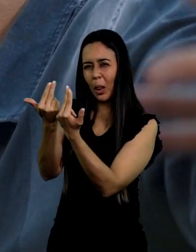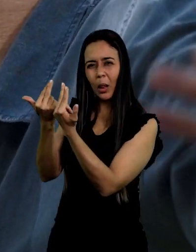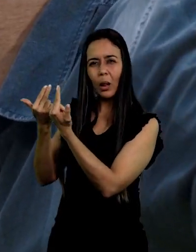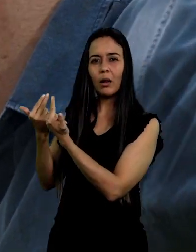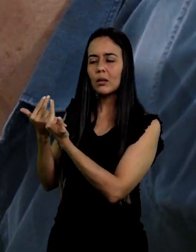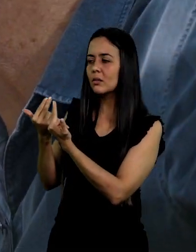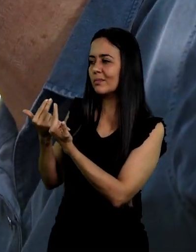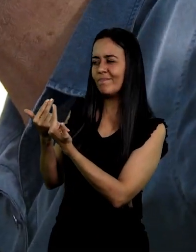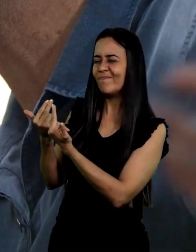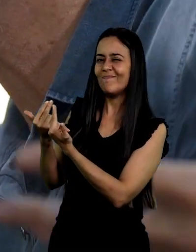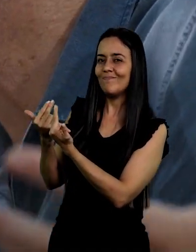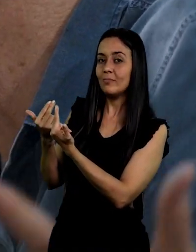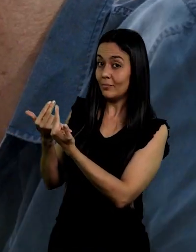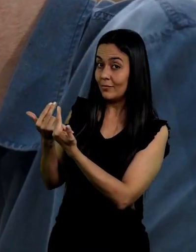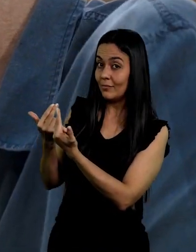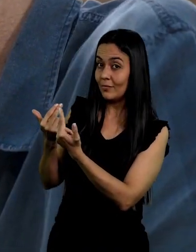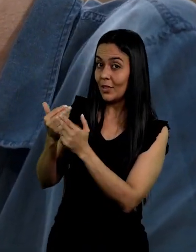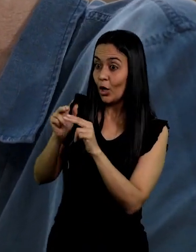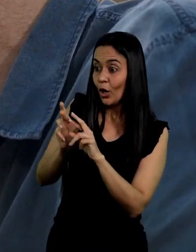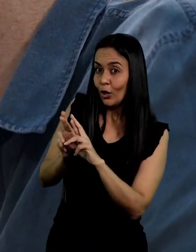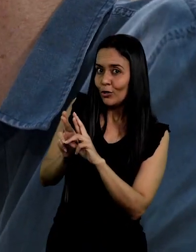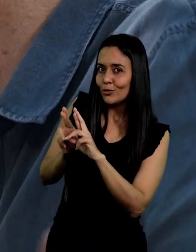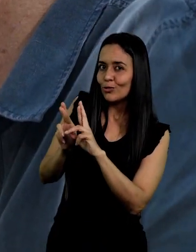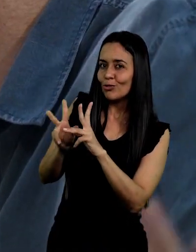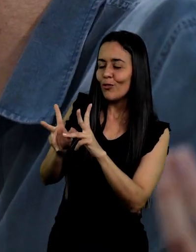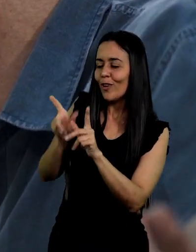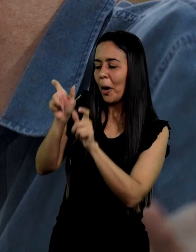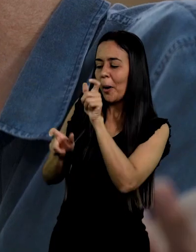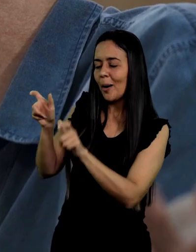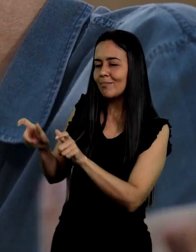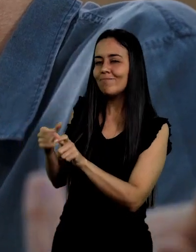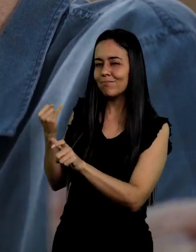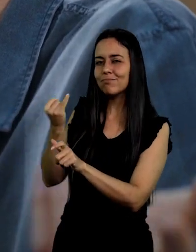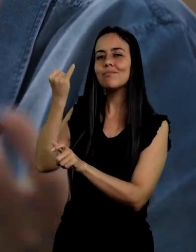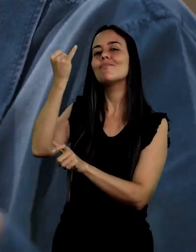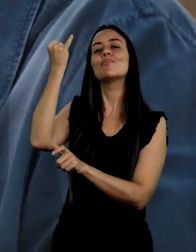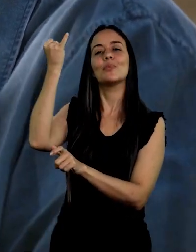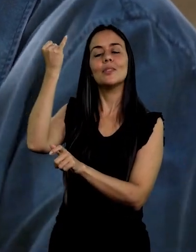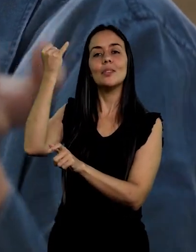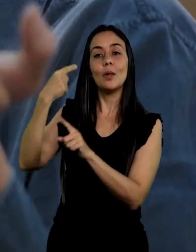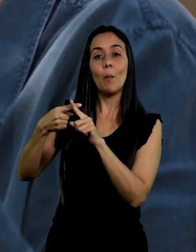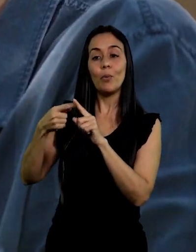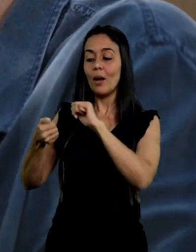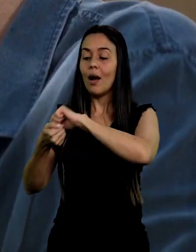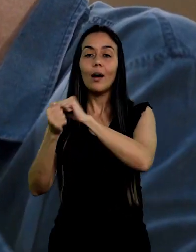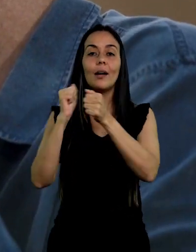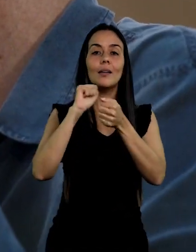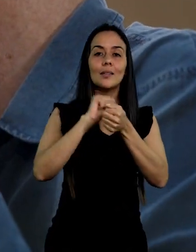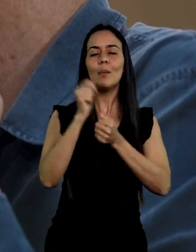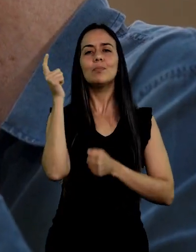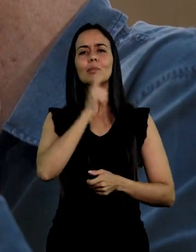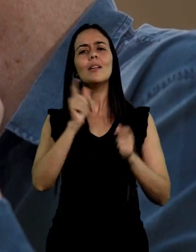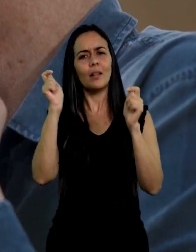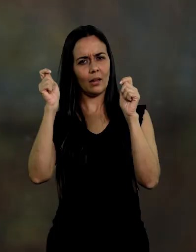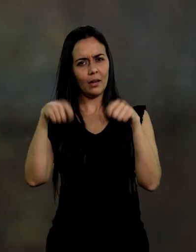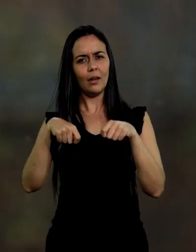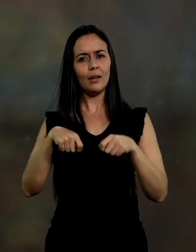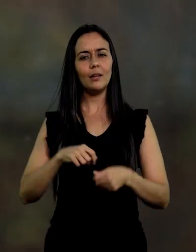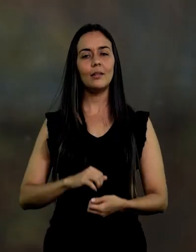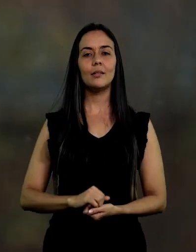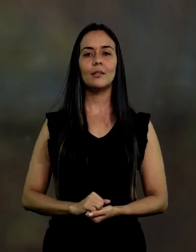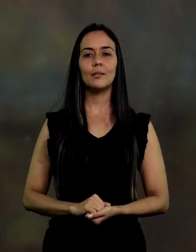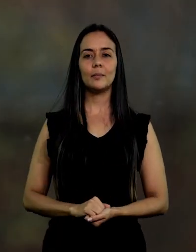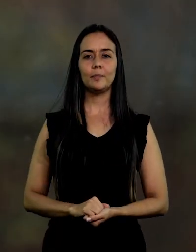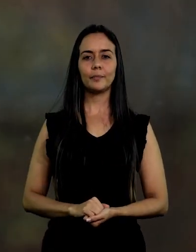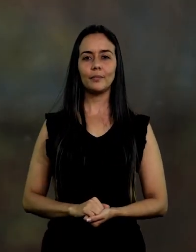reconhecer toda essa diversidade. A gente só está aqui por causa da diversidade. Não fosse a diversidade, como espécie, não estaríamos aqui. Né? Eu